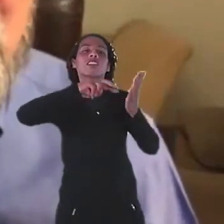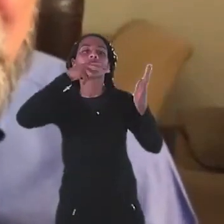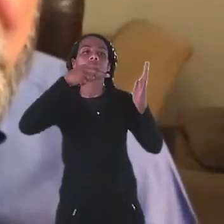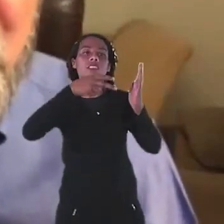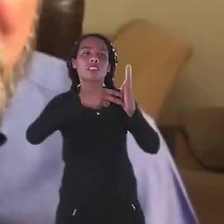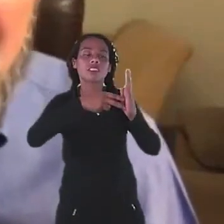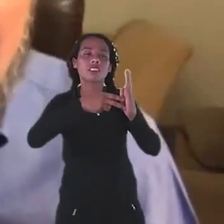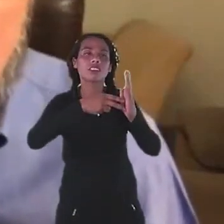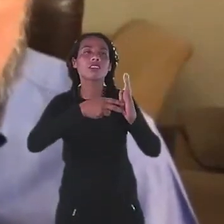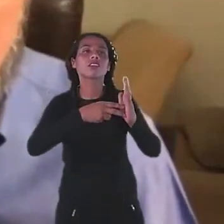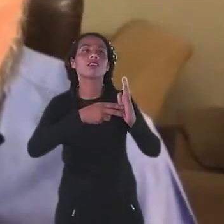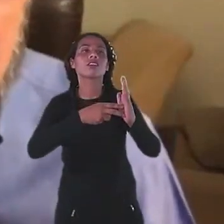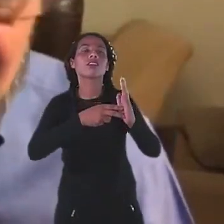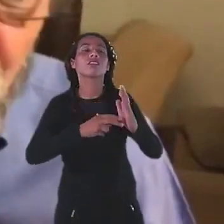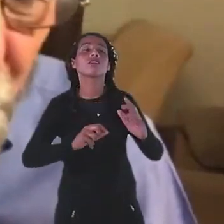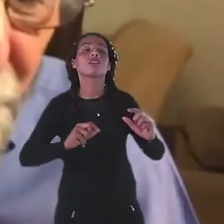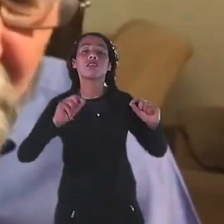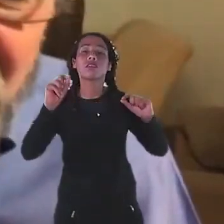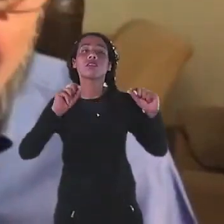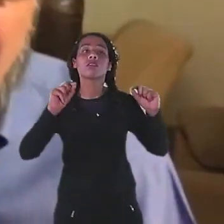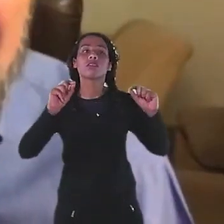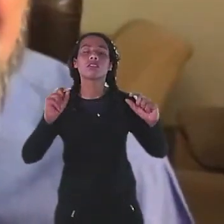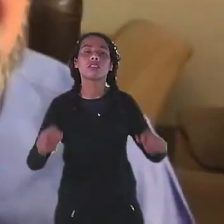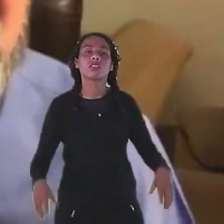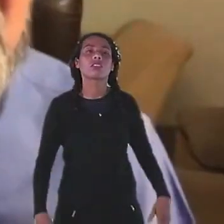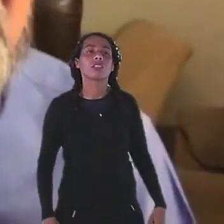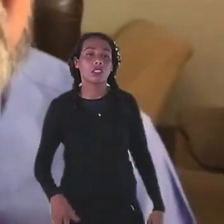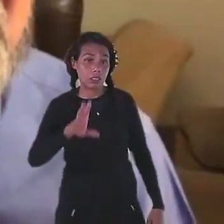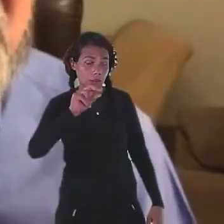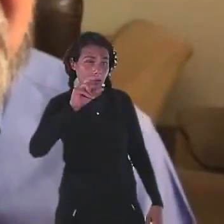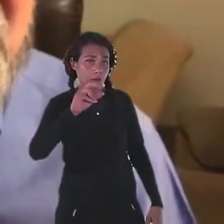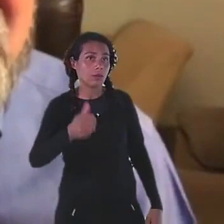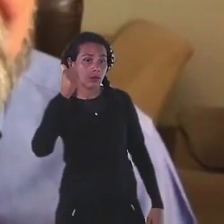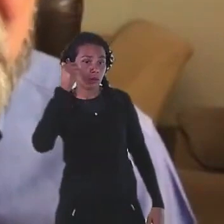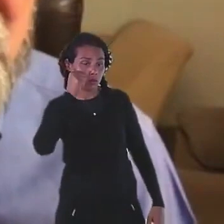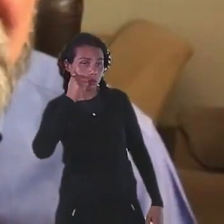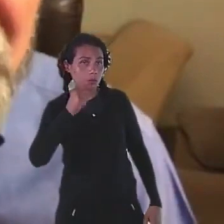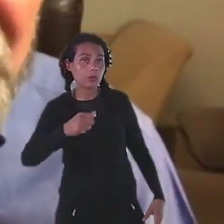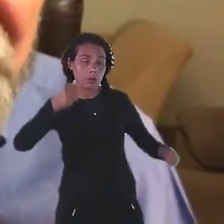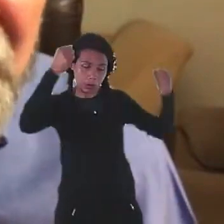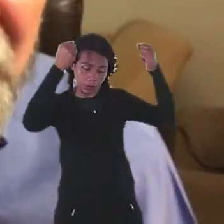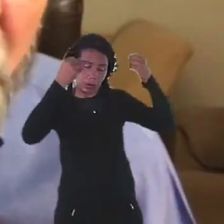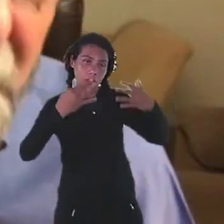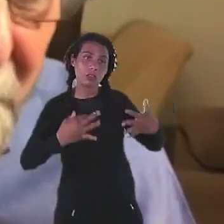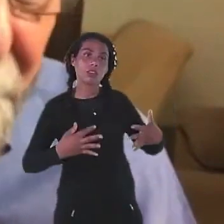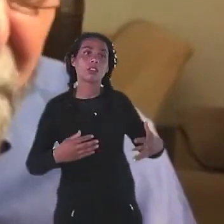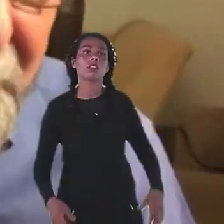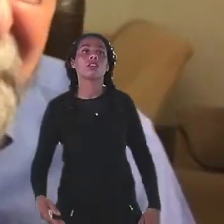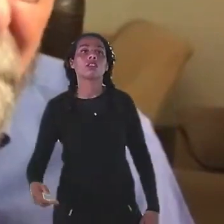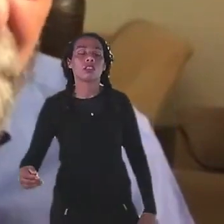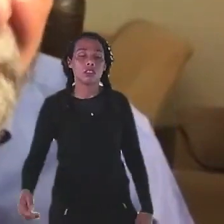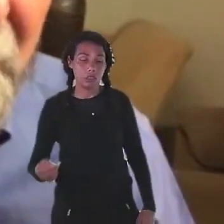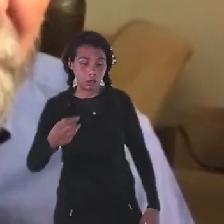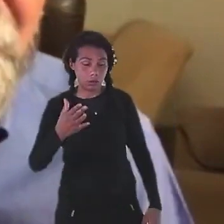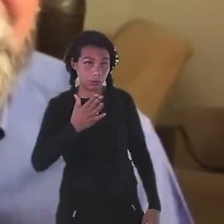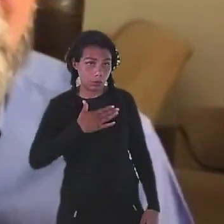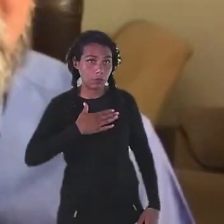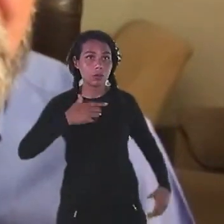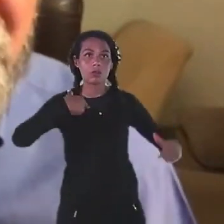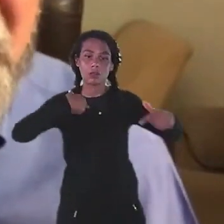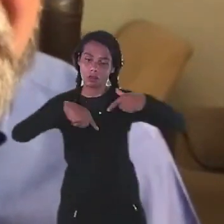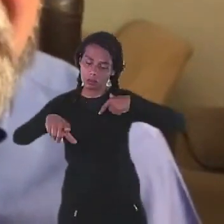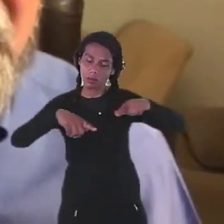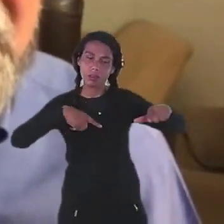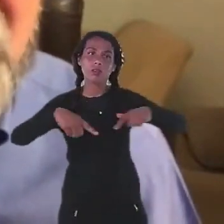avó adaptou e que eu usei a minha carreira inteira, né? E sempre que alguém falava que, como a interface cérebro-máquina, quando